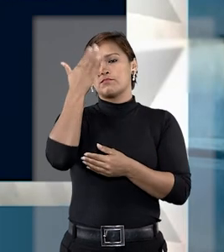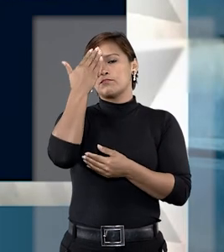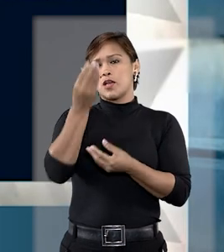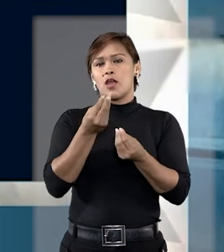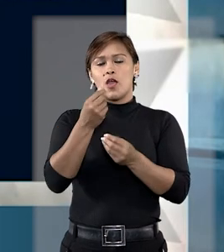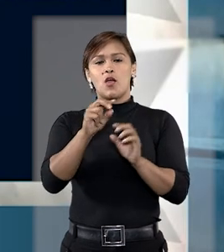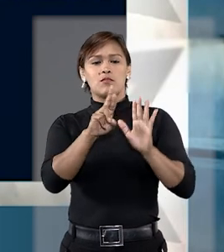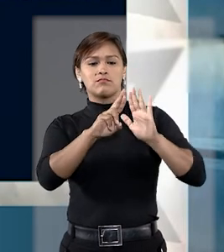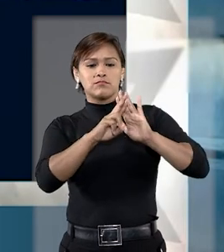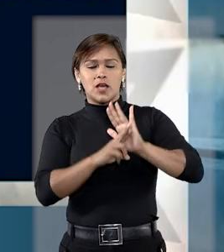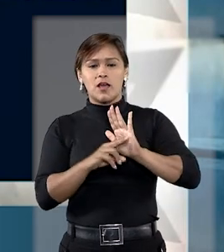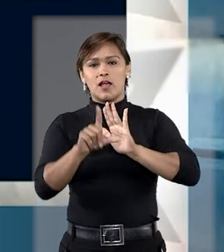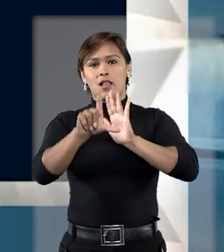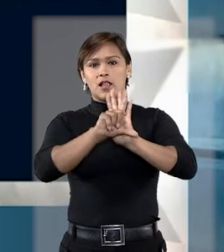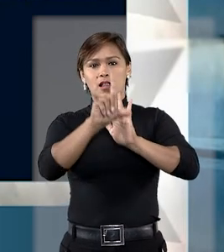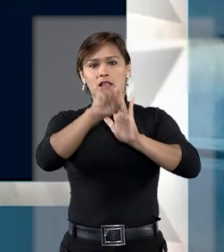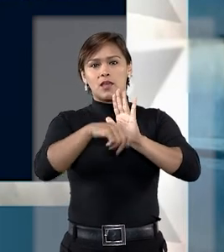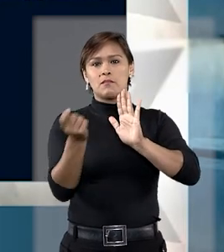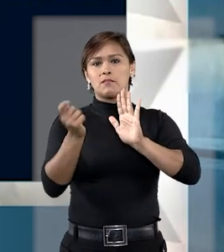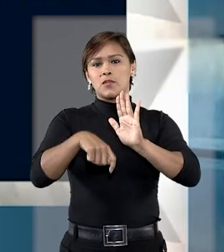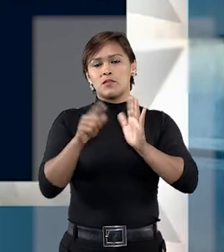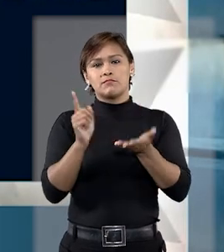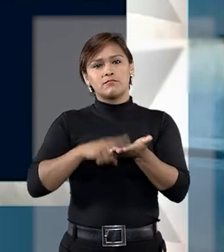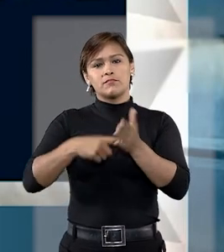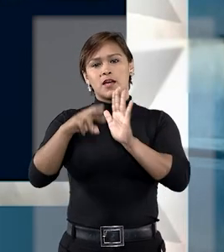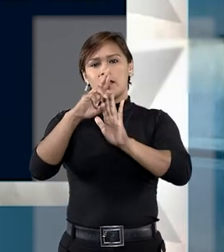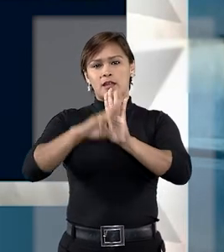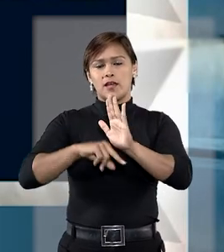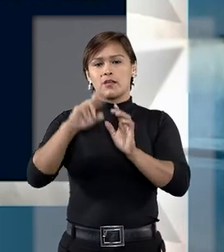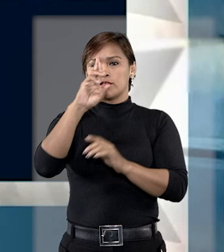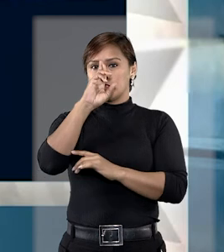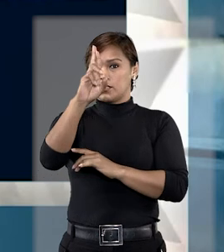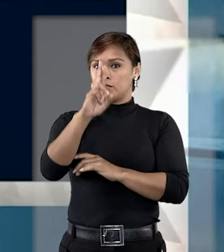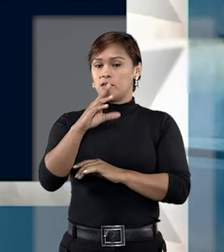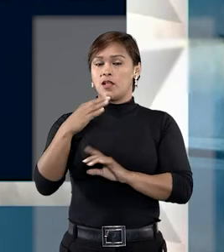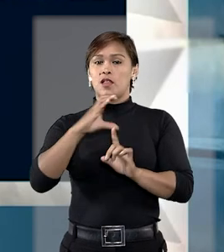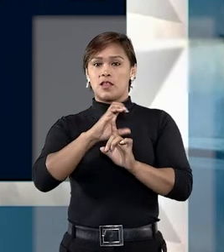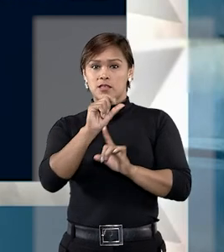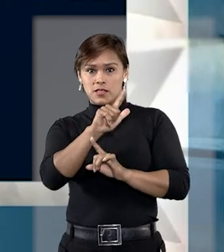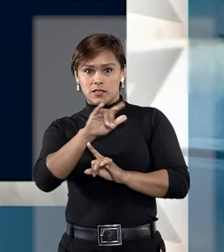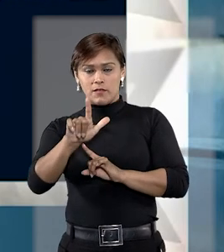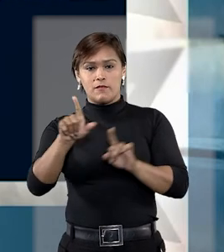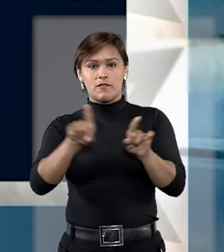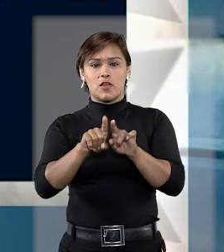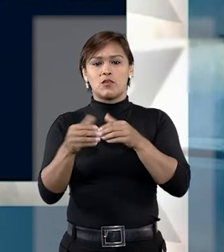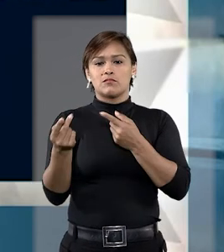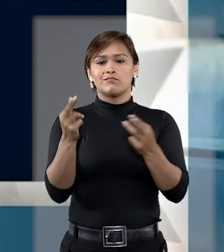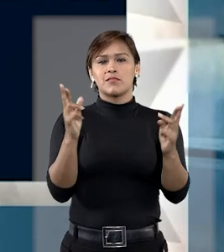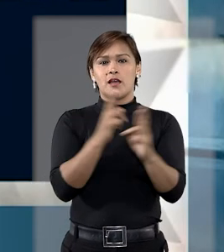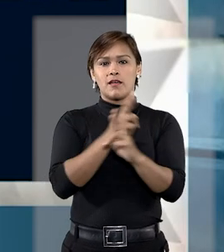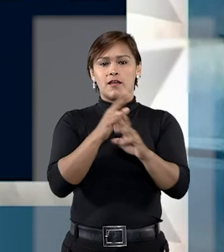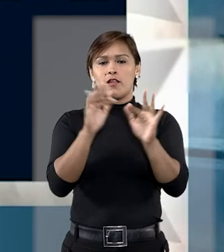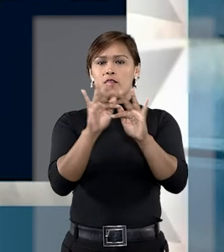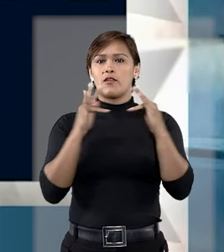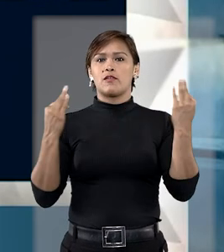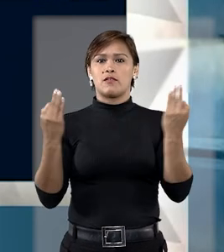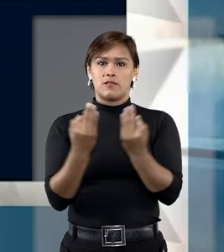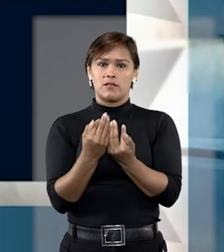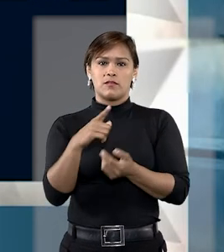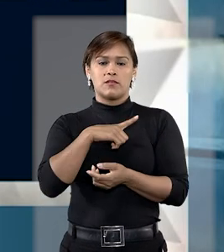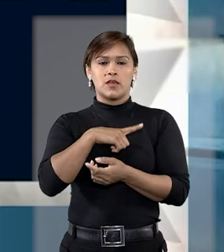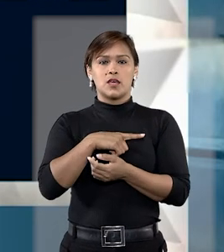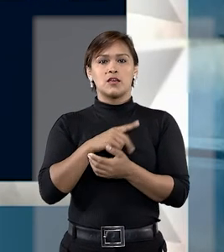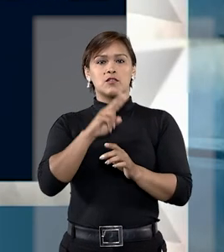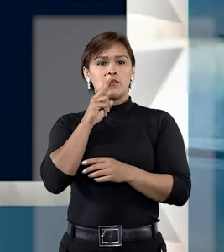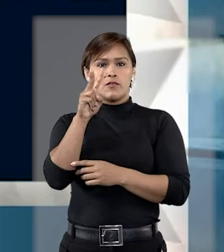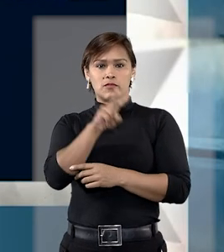não haver restrição legal para a aplicação das regras de responsabilidade civil no âmbito das relações familiares, tendo